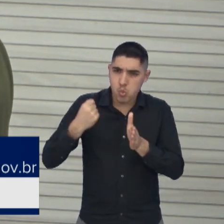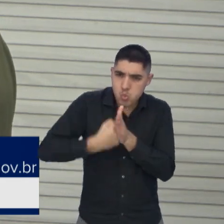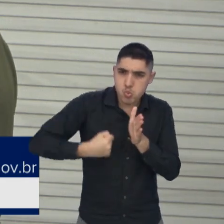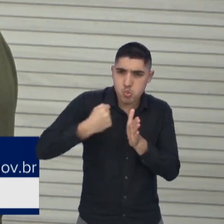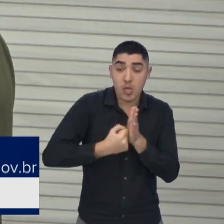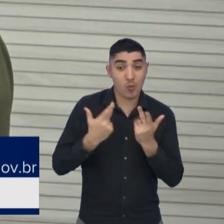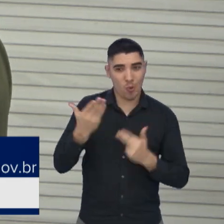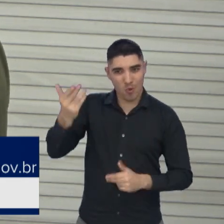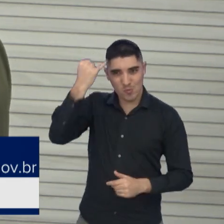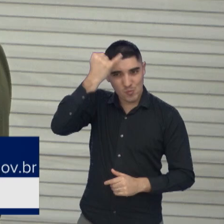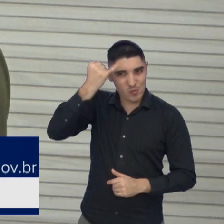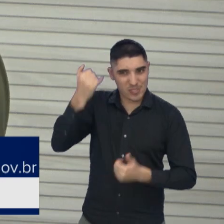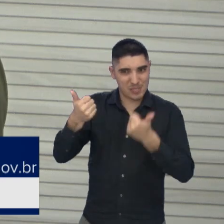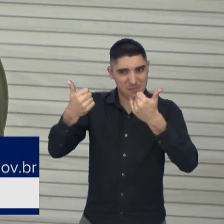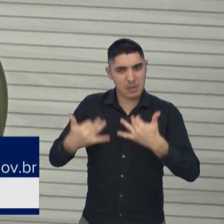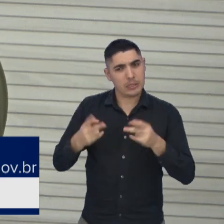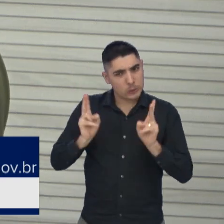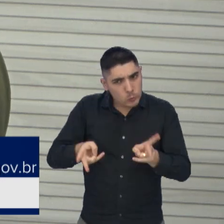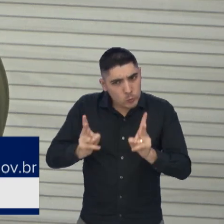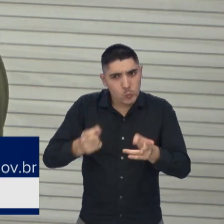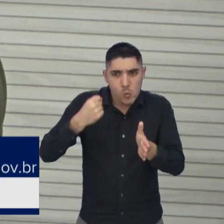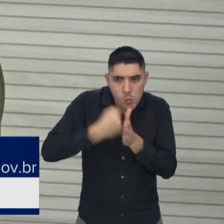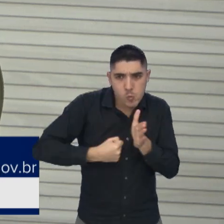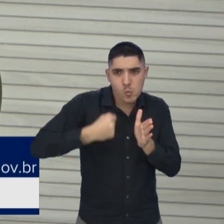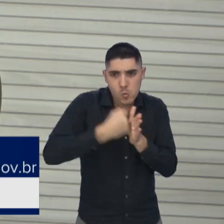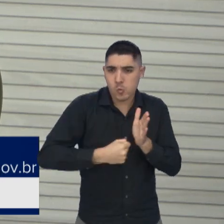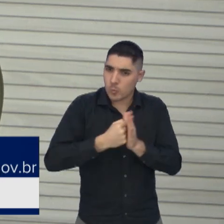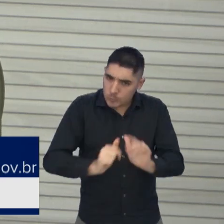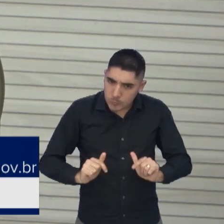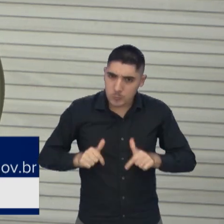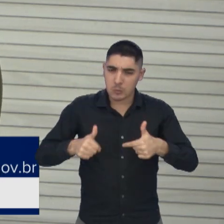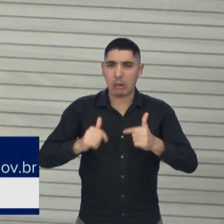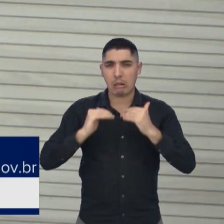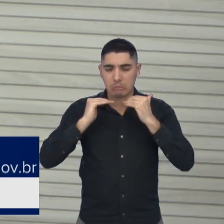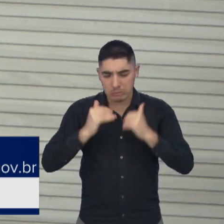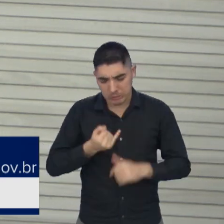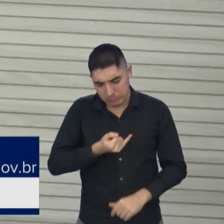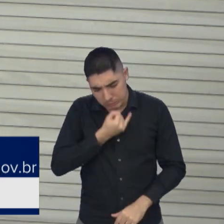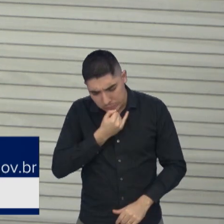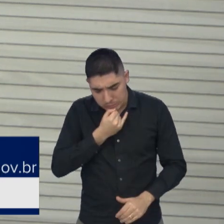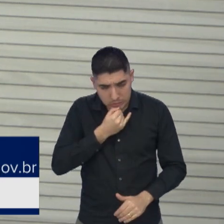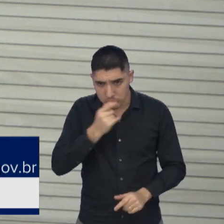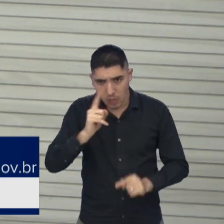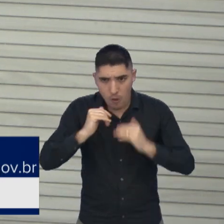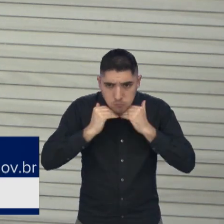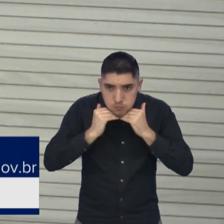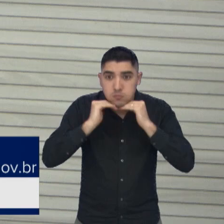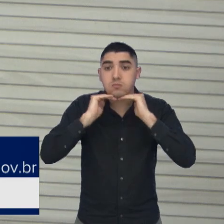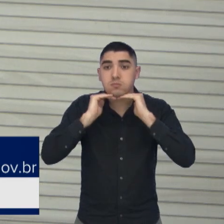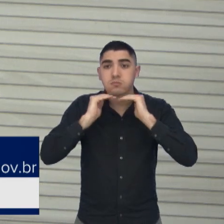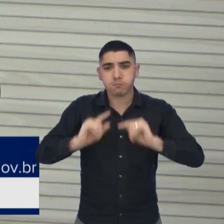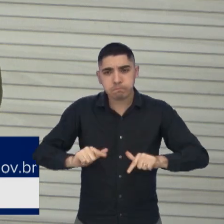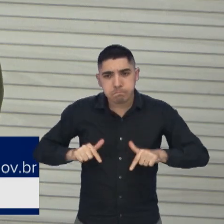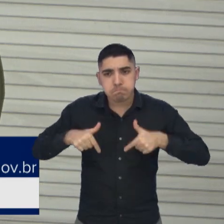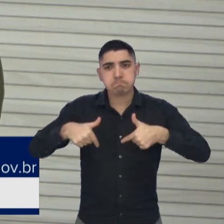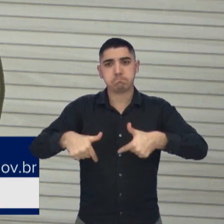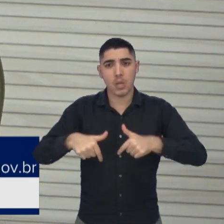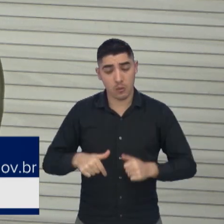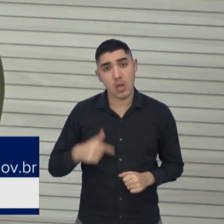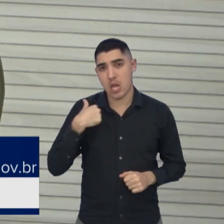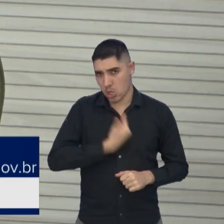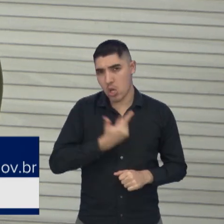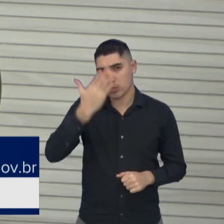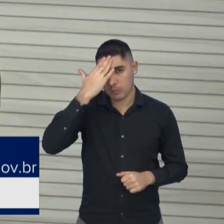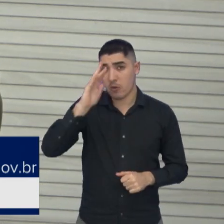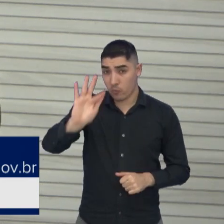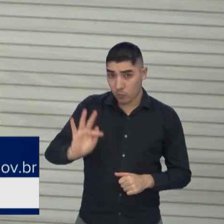Carlos, continue lutando sim, né? Não é para baixar a cabeça, mas eu sei o quanto isso vai significar